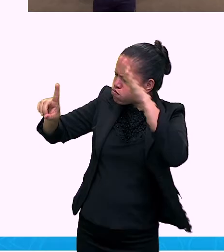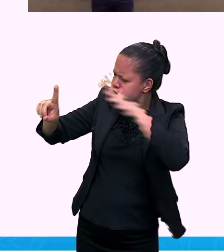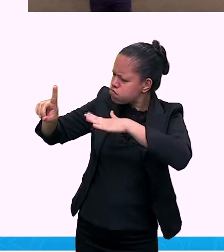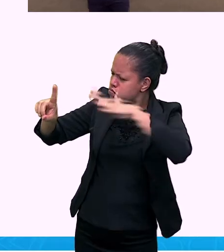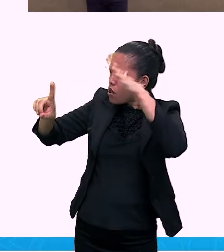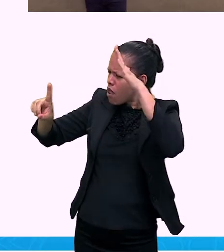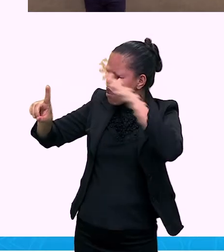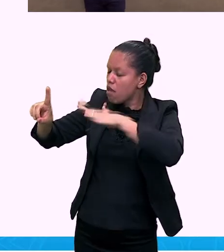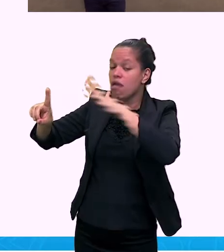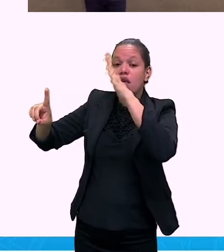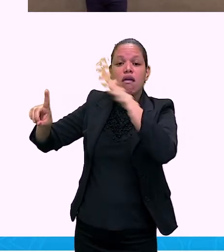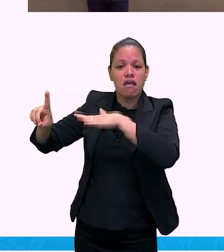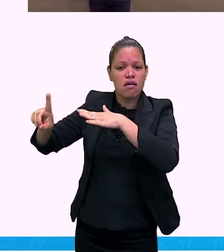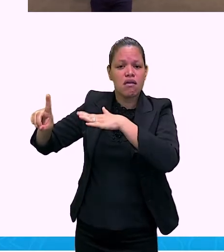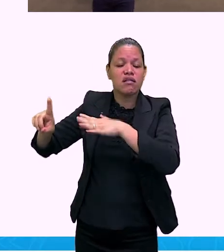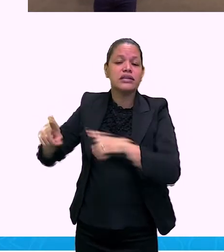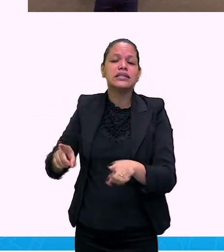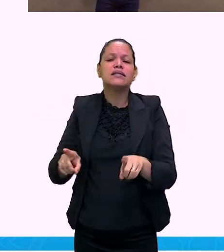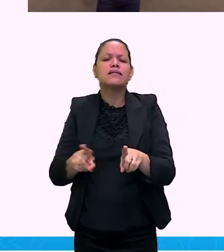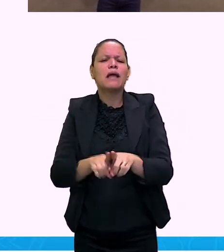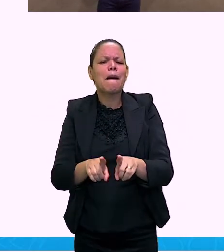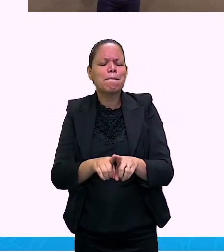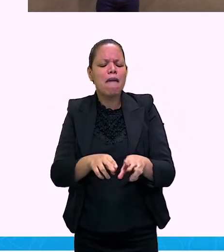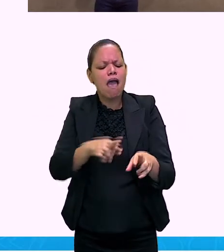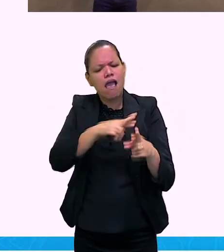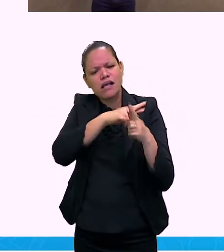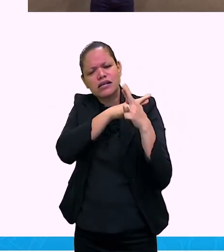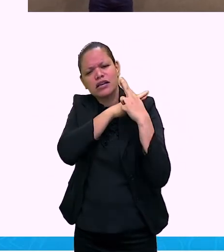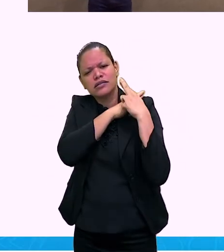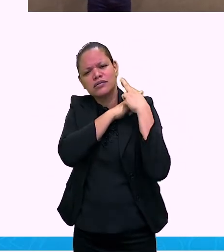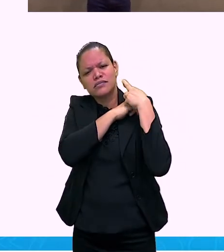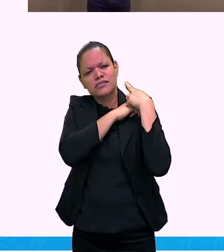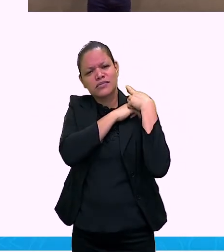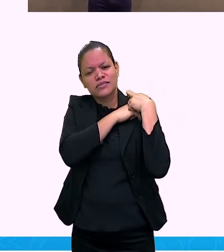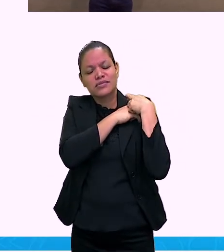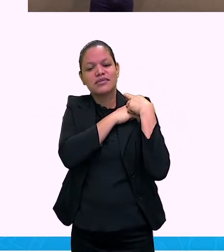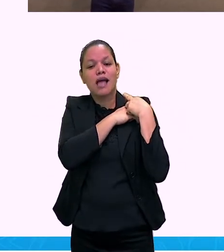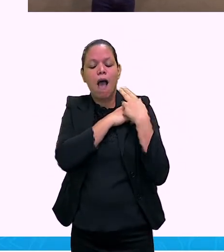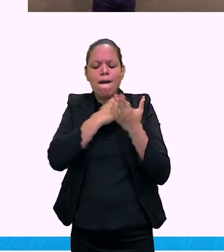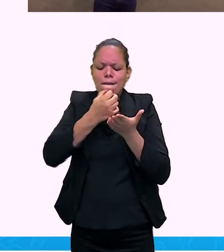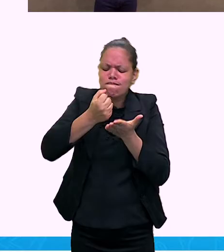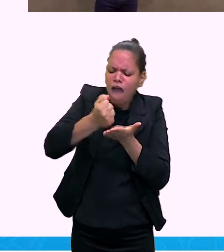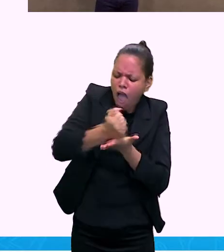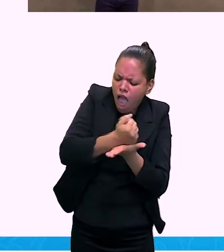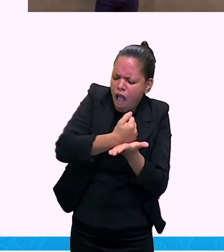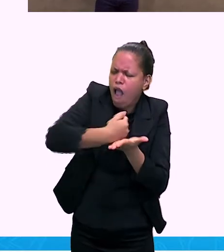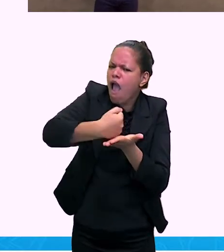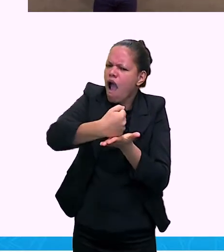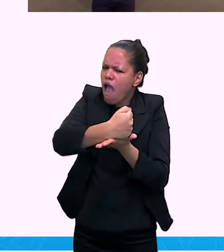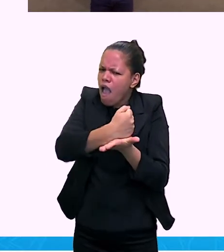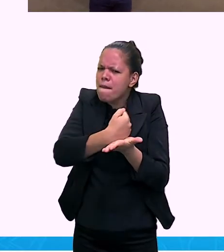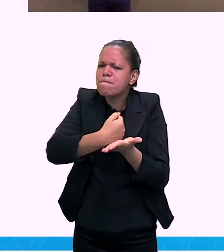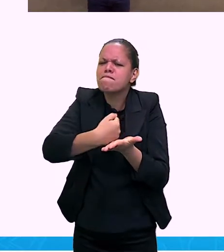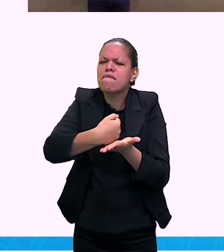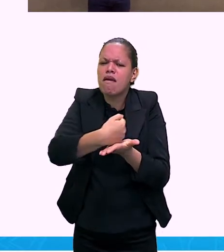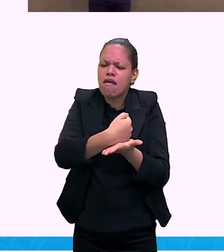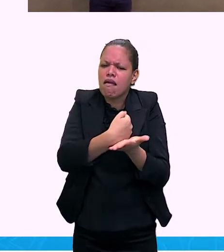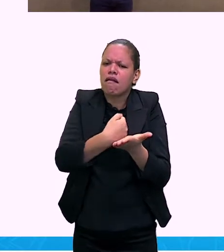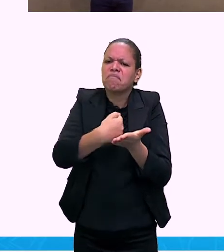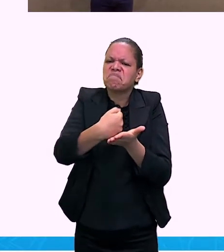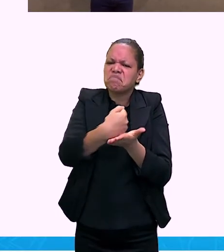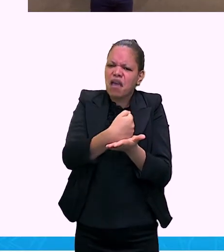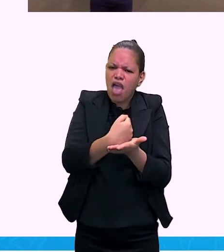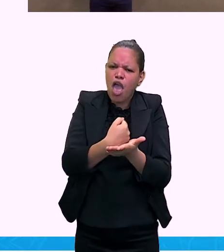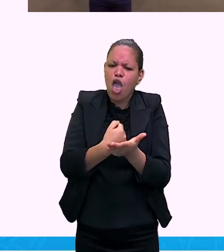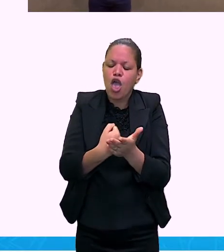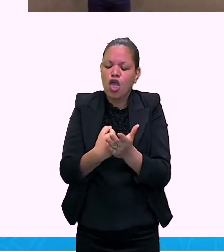acreditavam. Ele também era responsável por aquela questão da parte medicinal, conhecer cada planta, para que